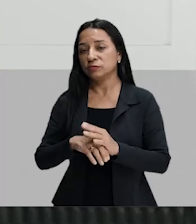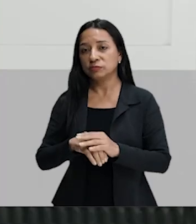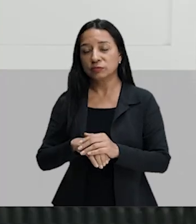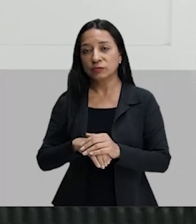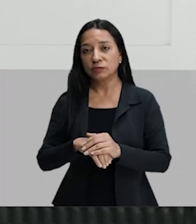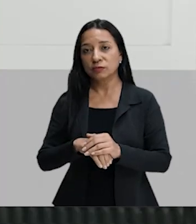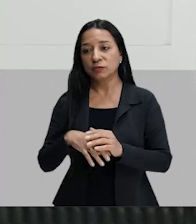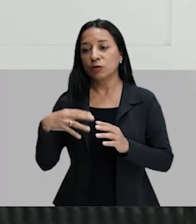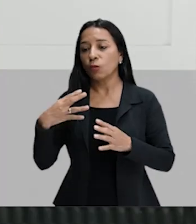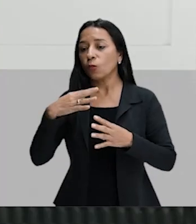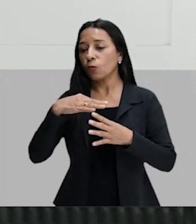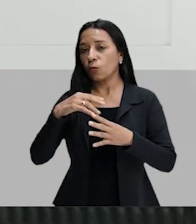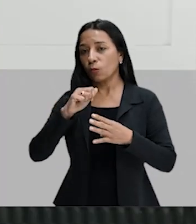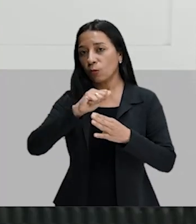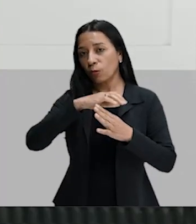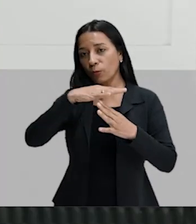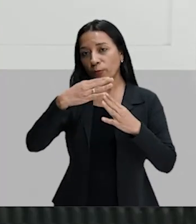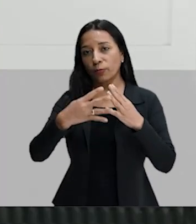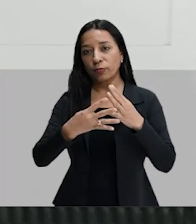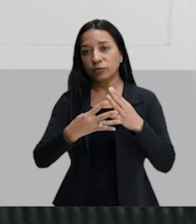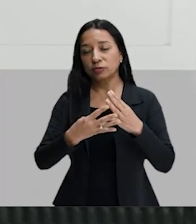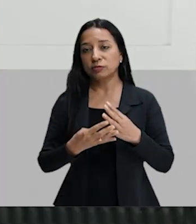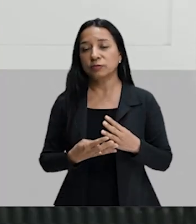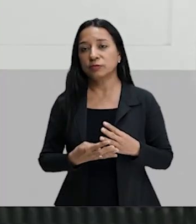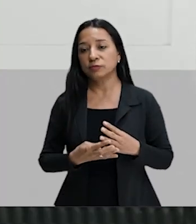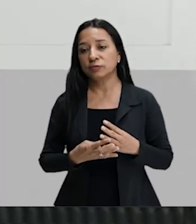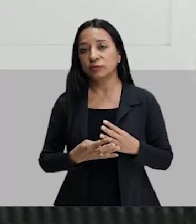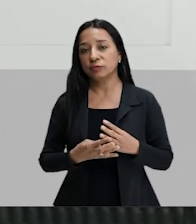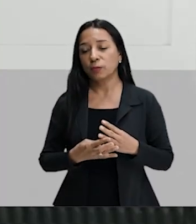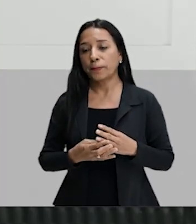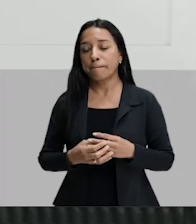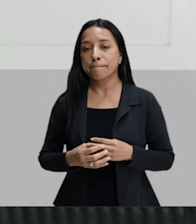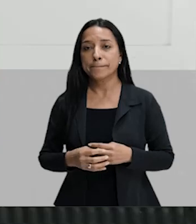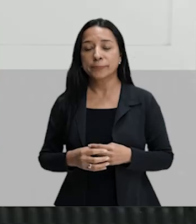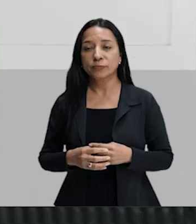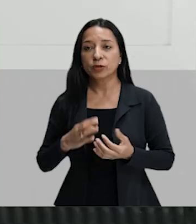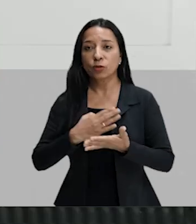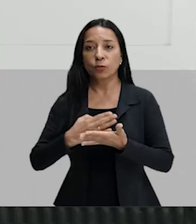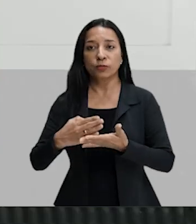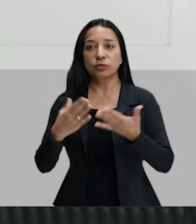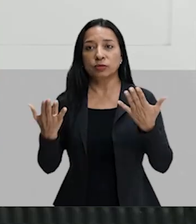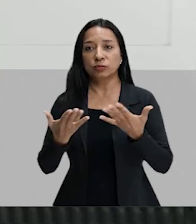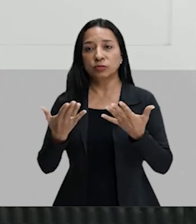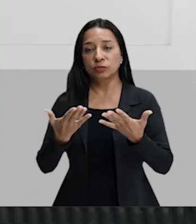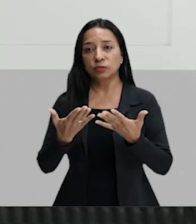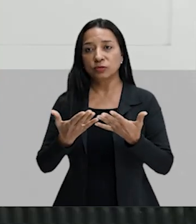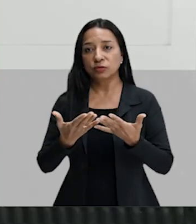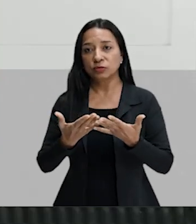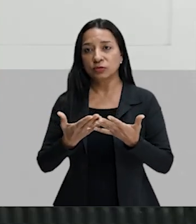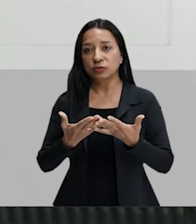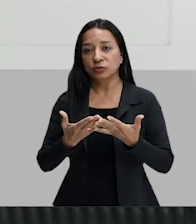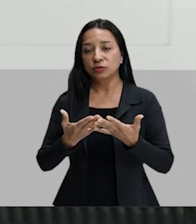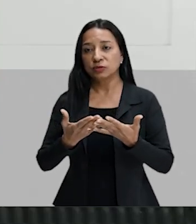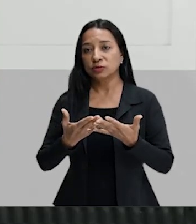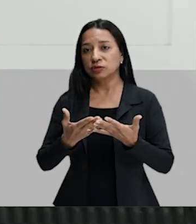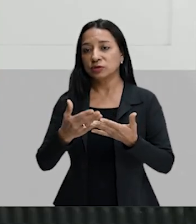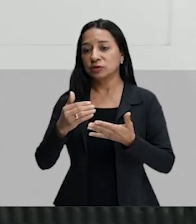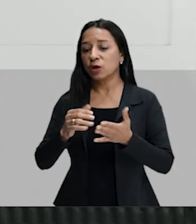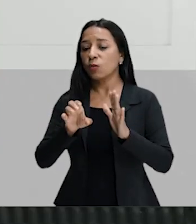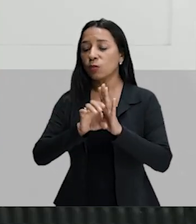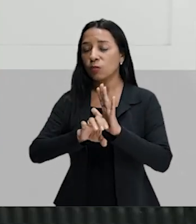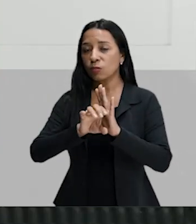né? Finalizando aí o bimestre com o assunto polinômios. Tá começando hoje as noções iniciais,